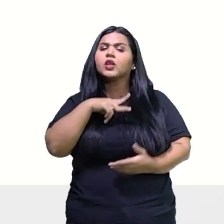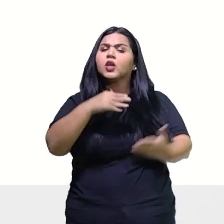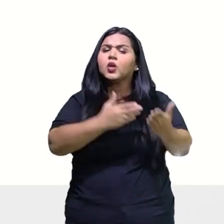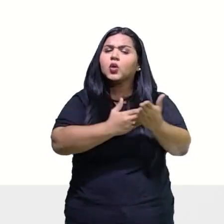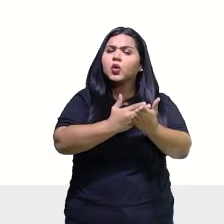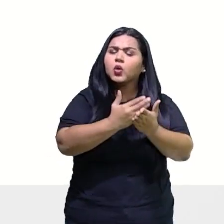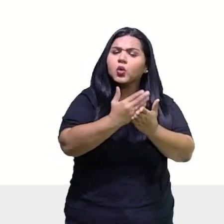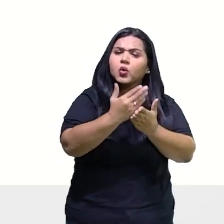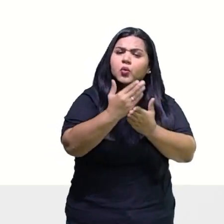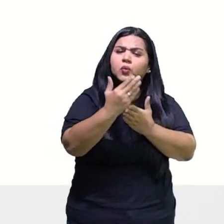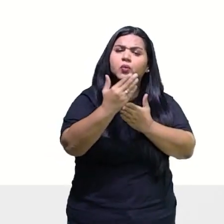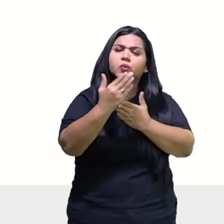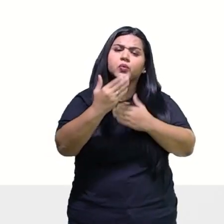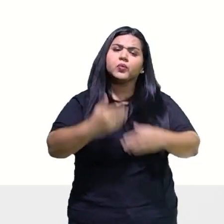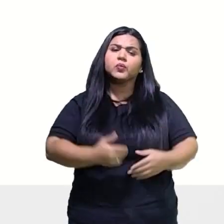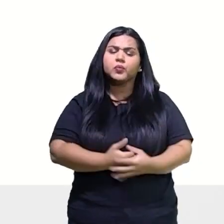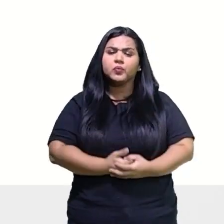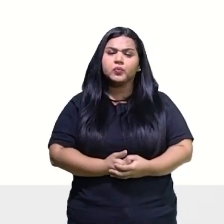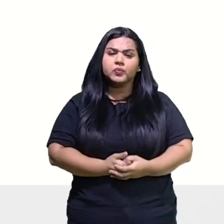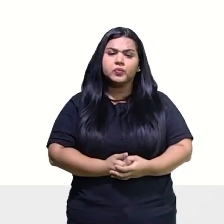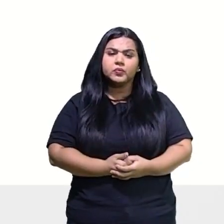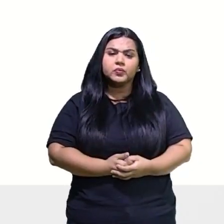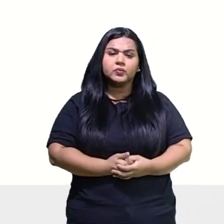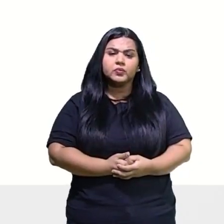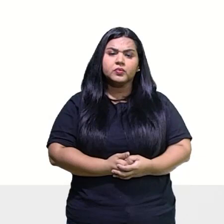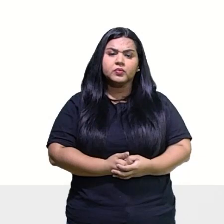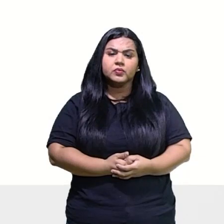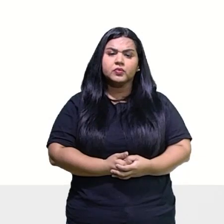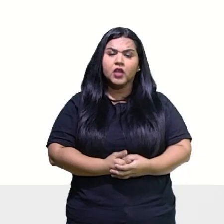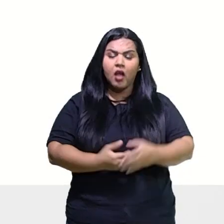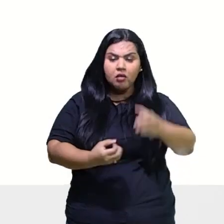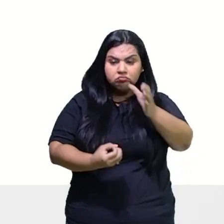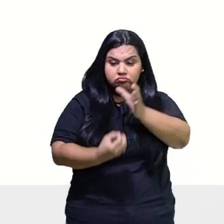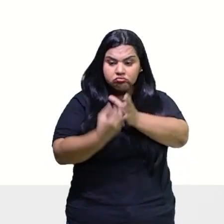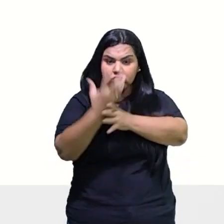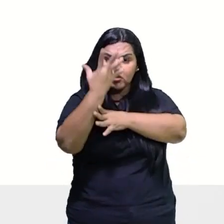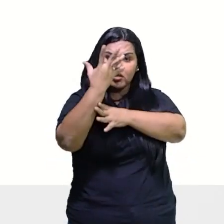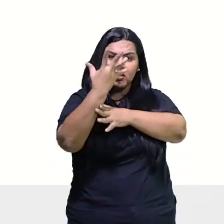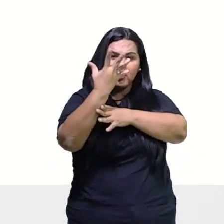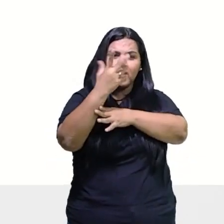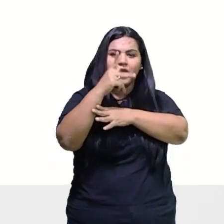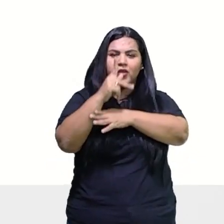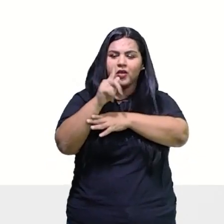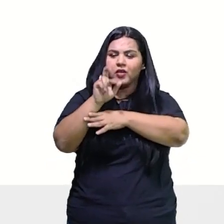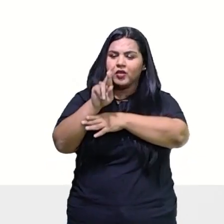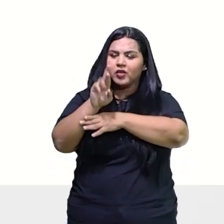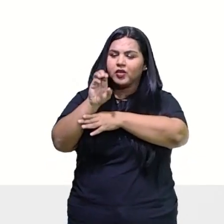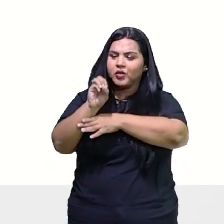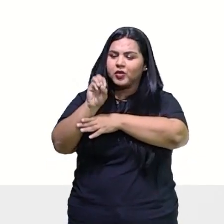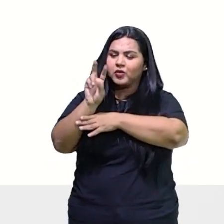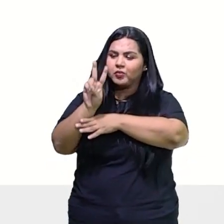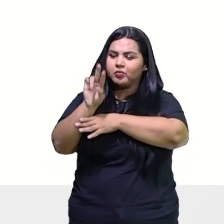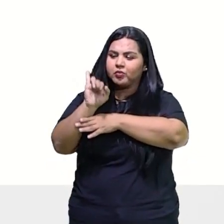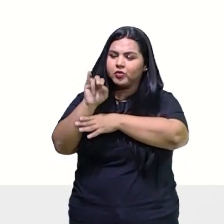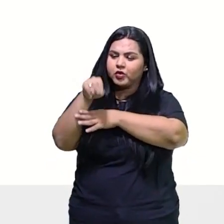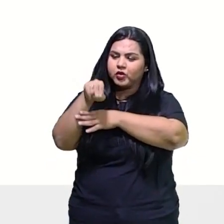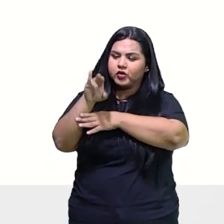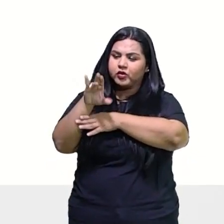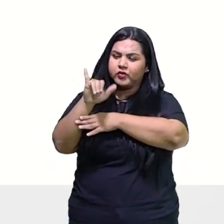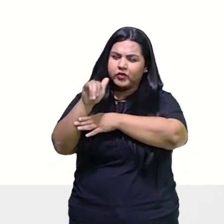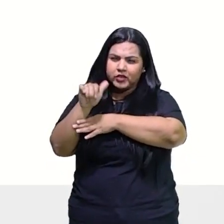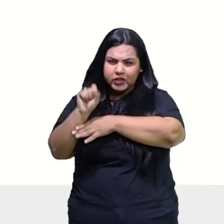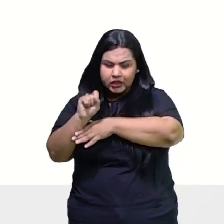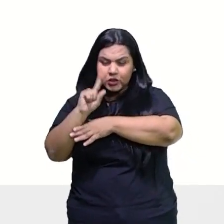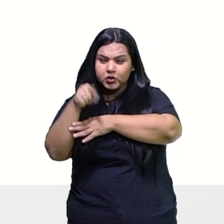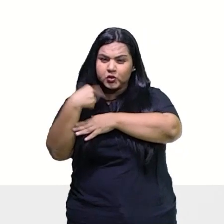criar o quê? Portugal cria, então, províncias. Você lembra disso? As províncias, o